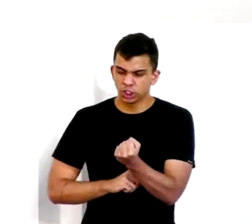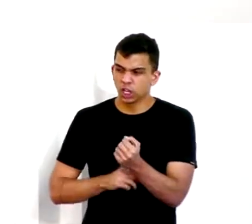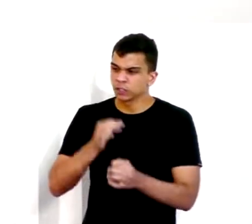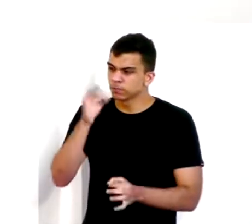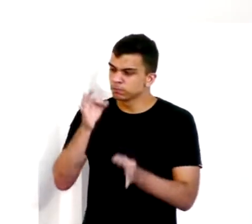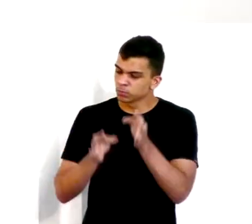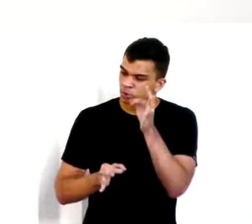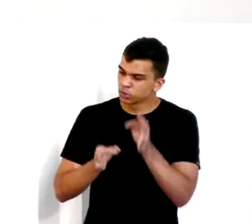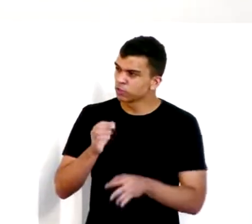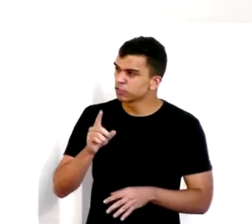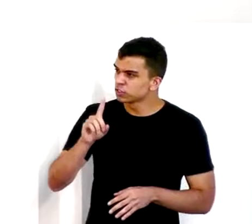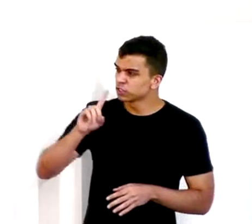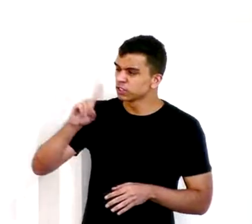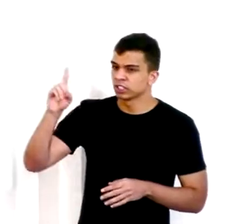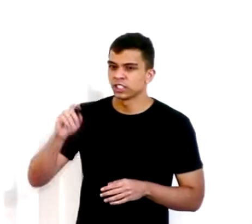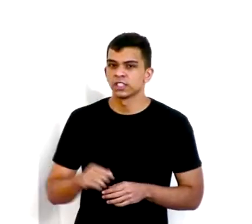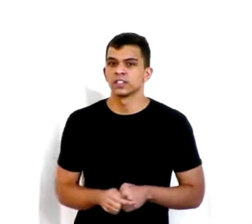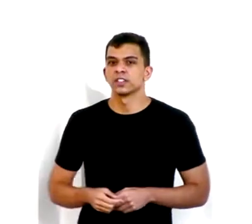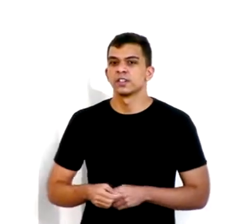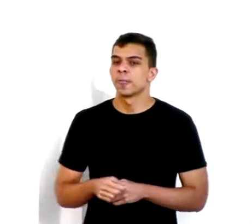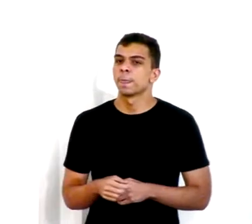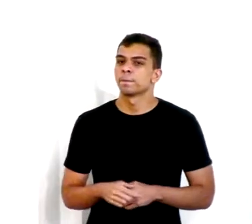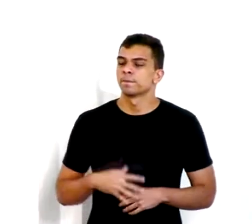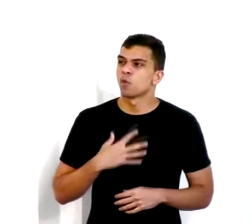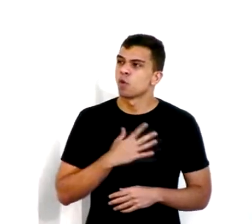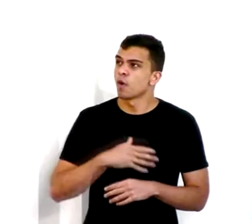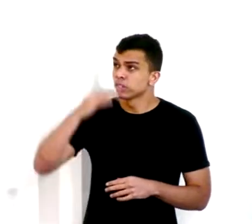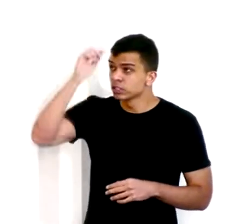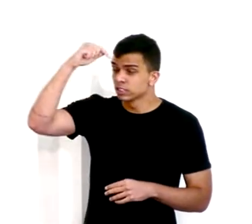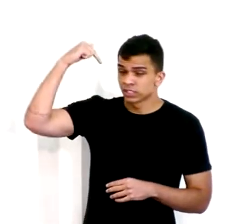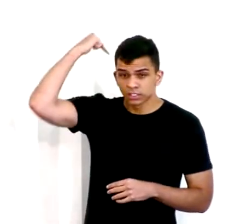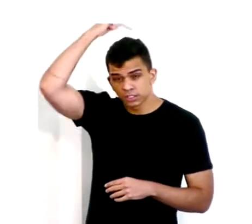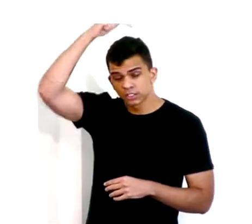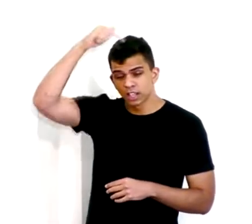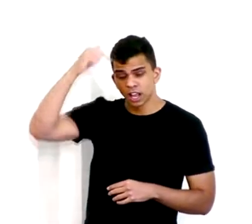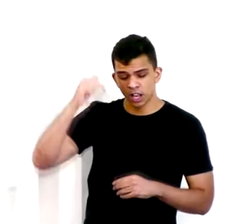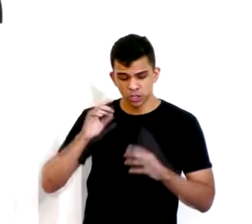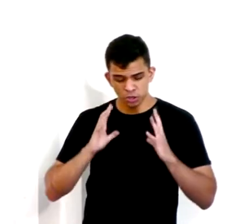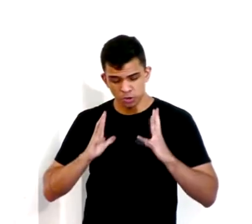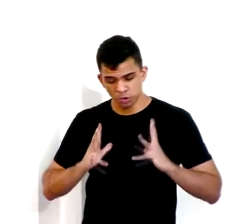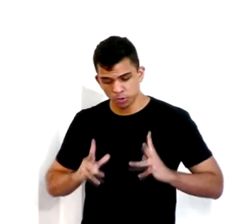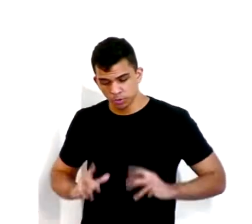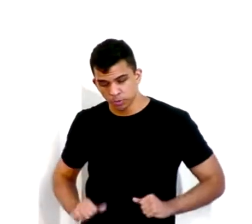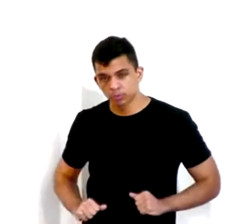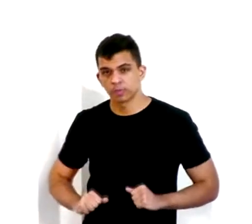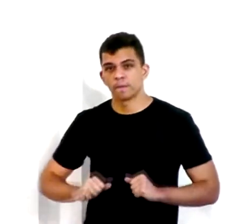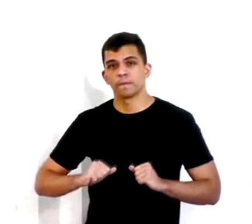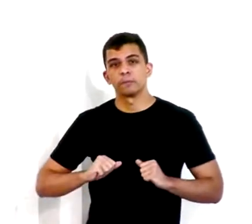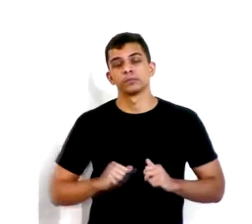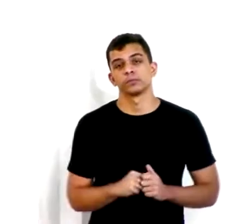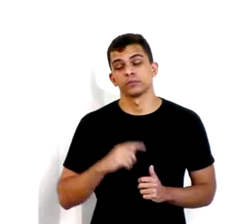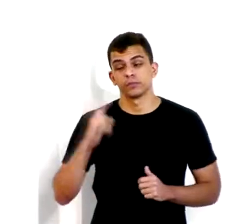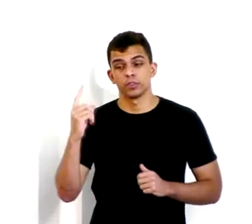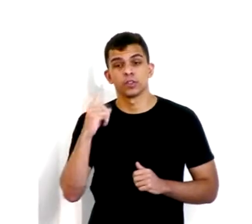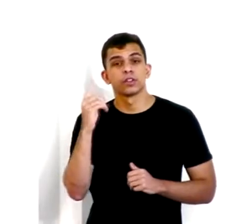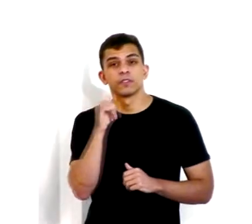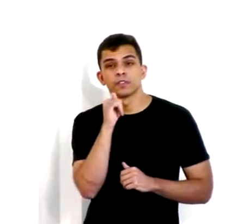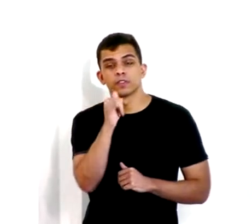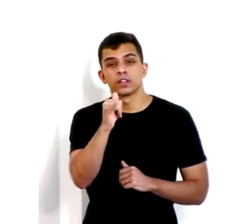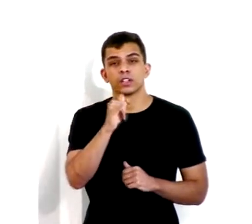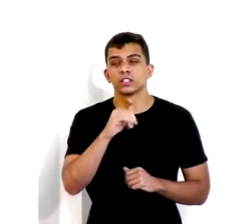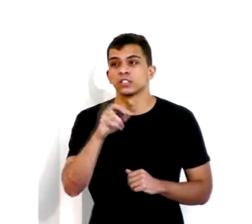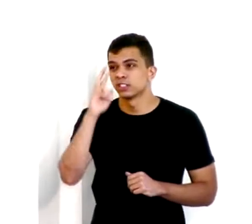pela santidade, pela pureza. Davi está dizendo então: Senhor, trata o